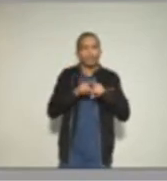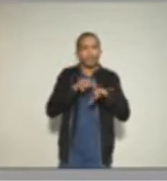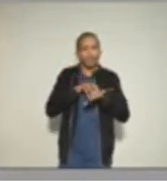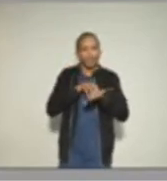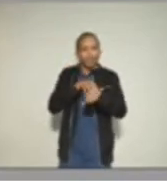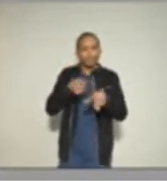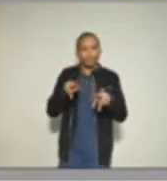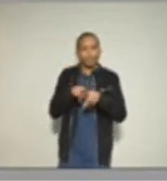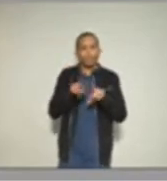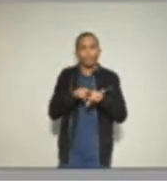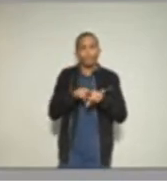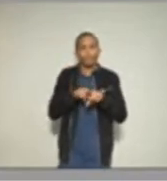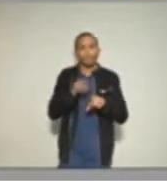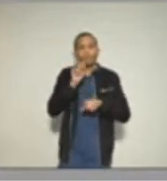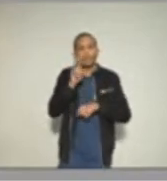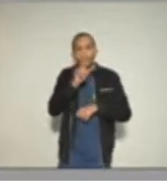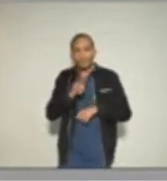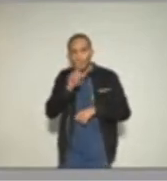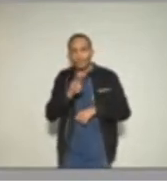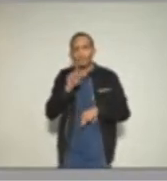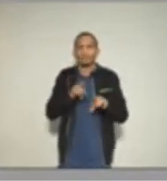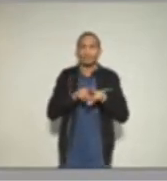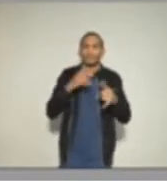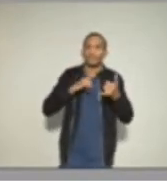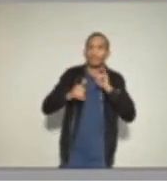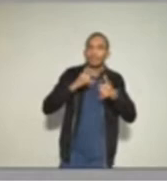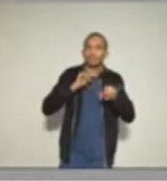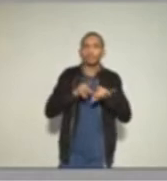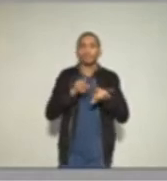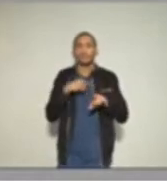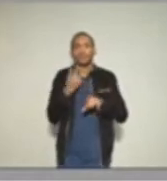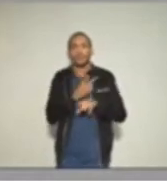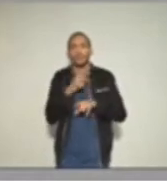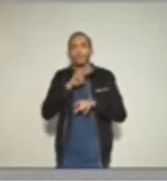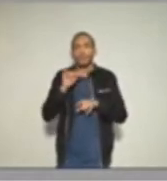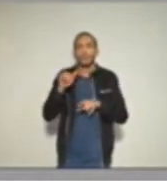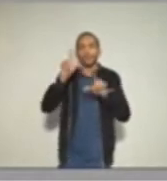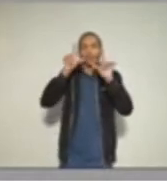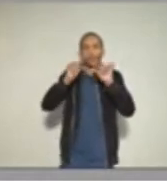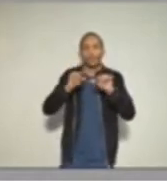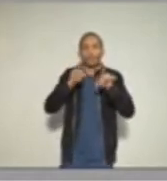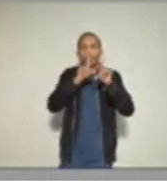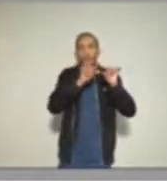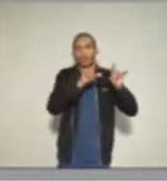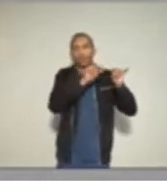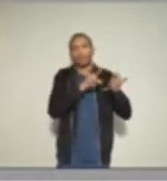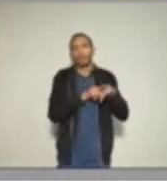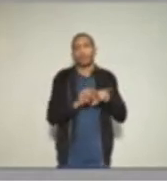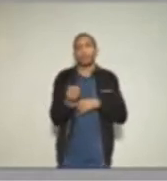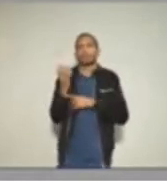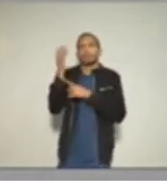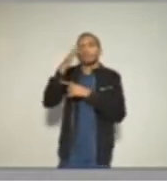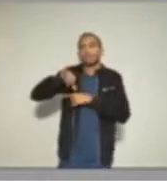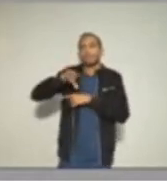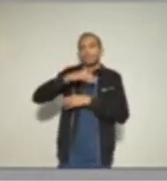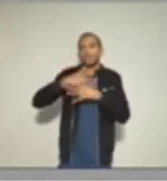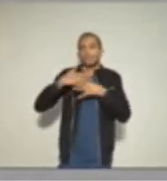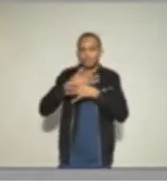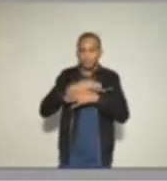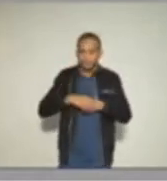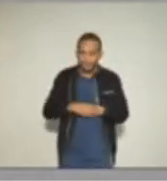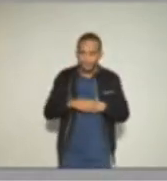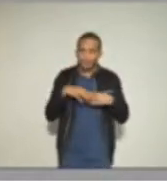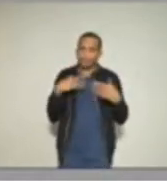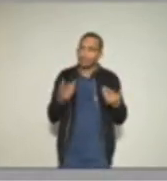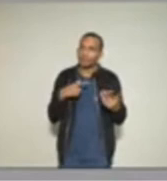coletivo, utilizando essa energia, o quanto a gente não vai reduzir de emissão de poluentes na cidade.